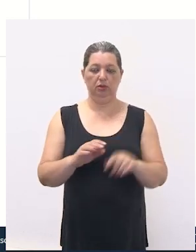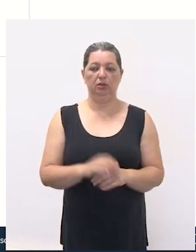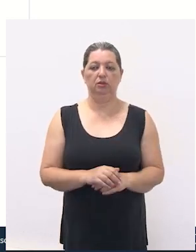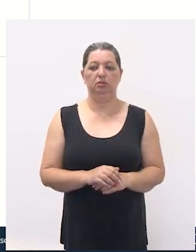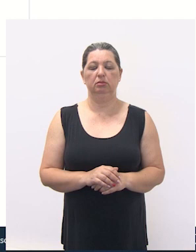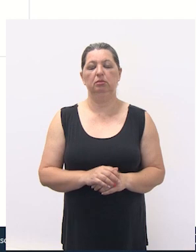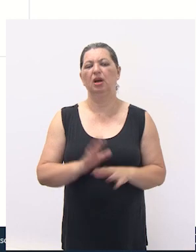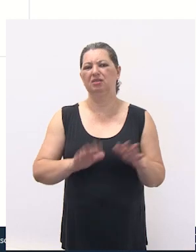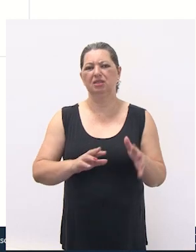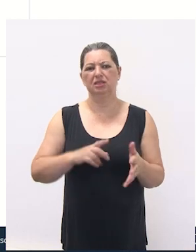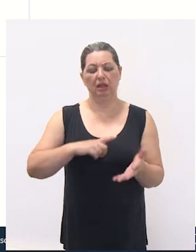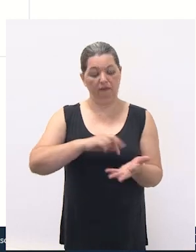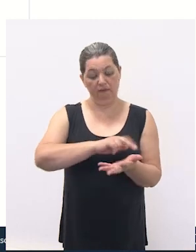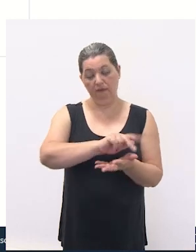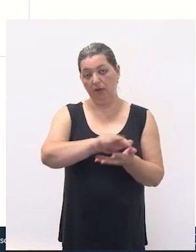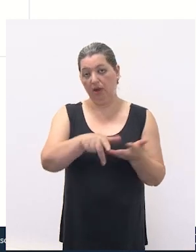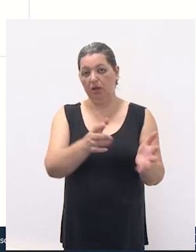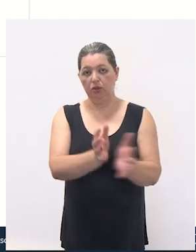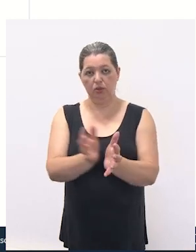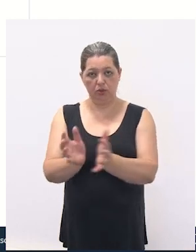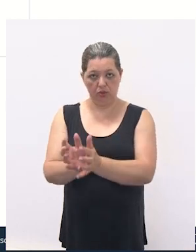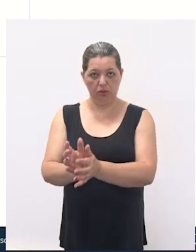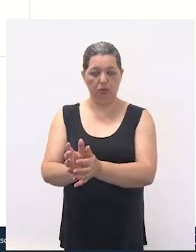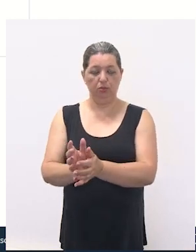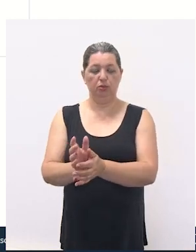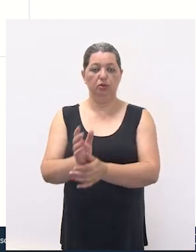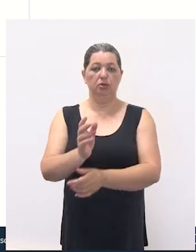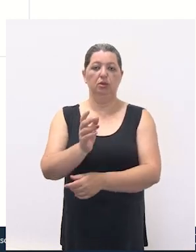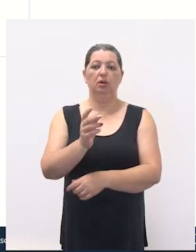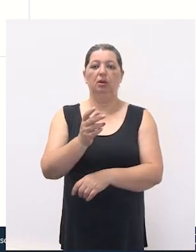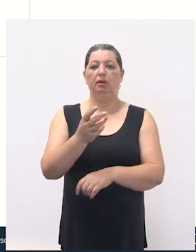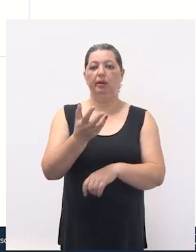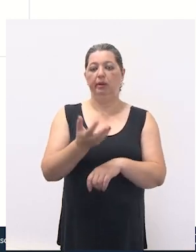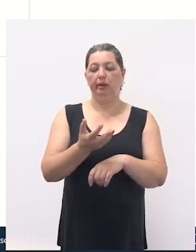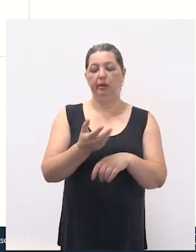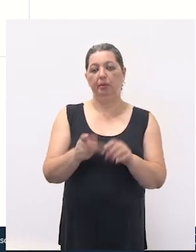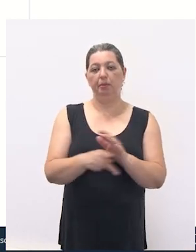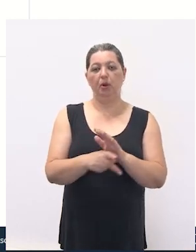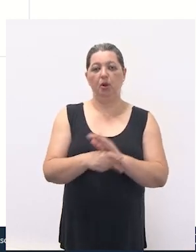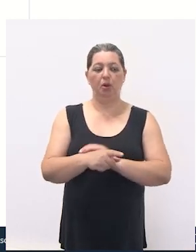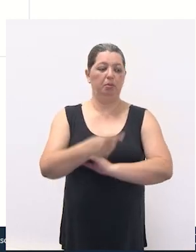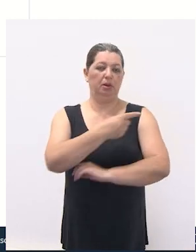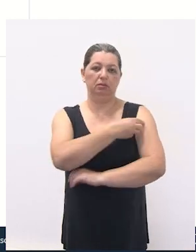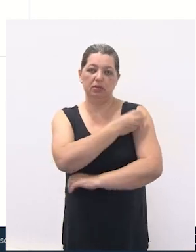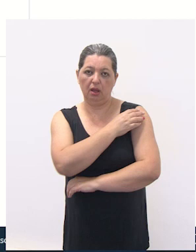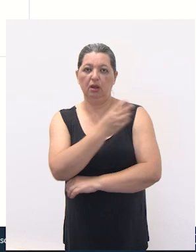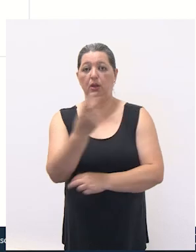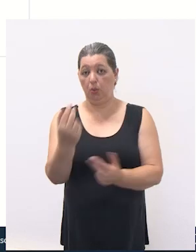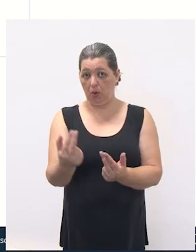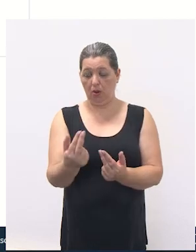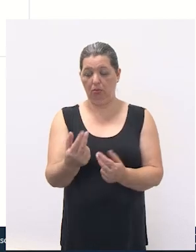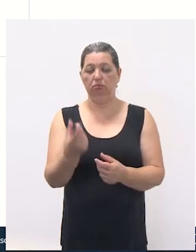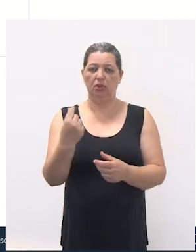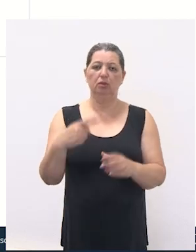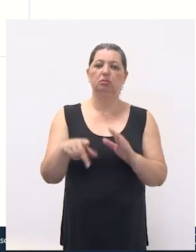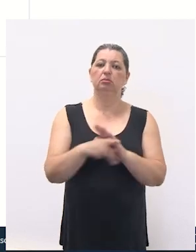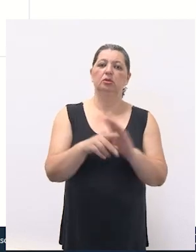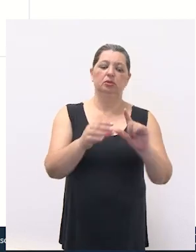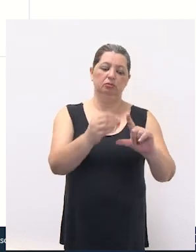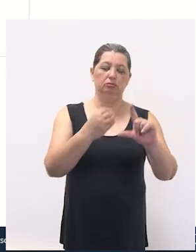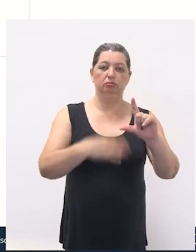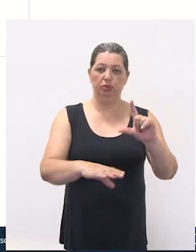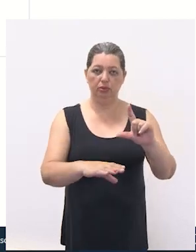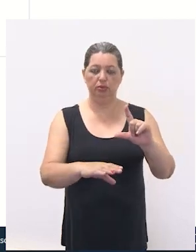mesmo ano, né? E às vezes o conteúdo coincide, então você pode postar a atividade em uma série e depois